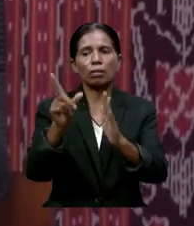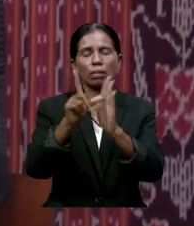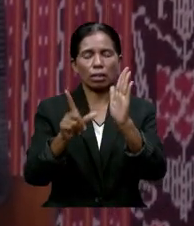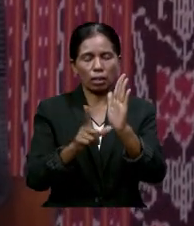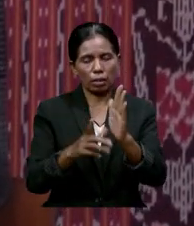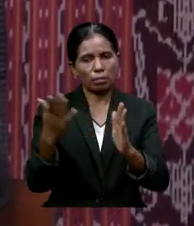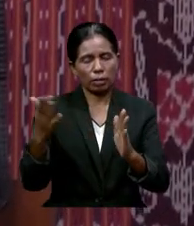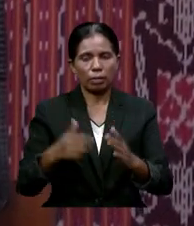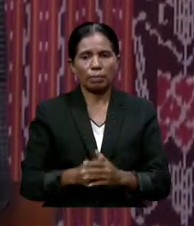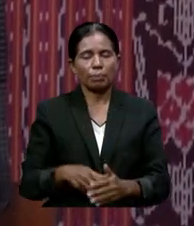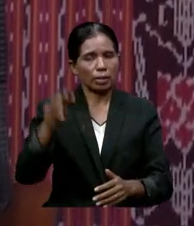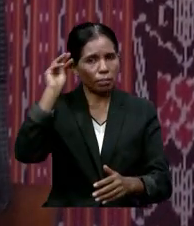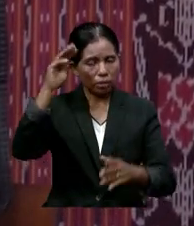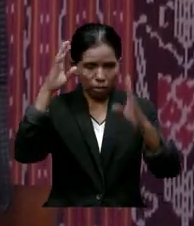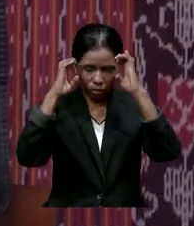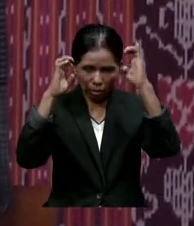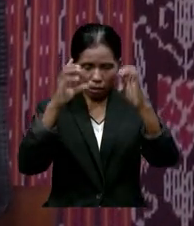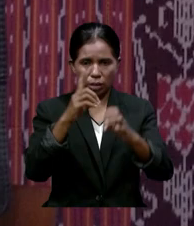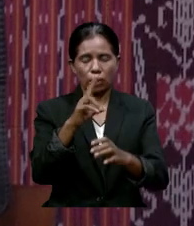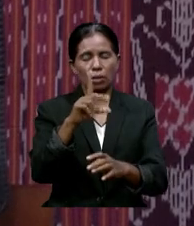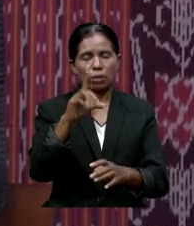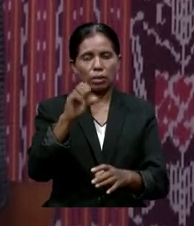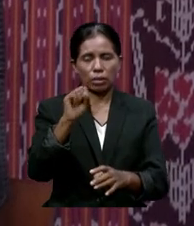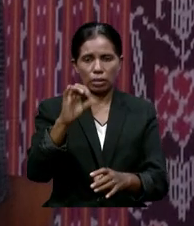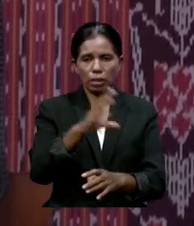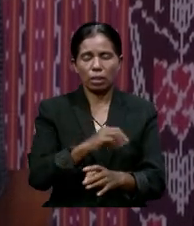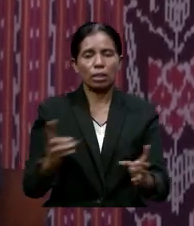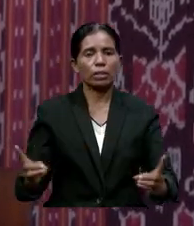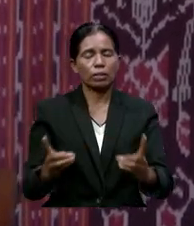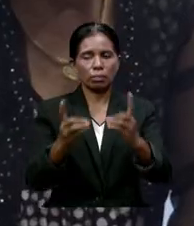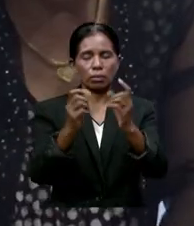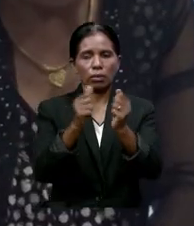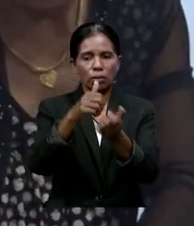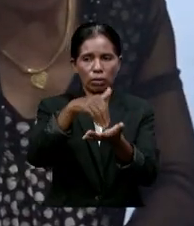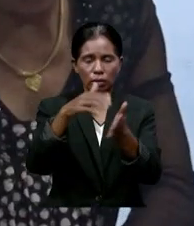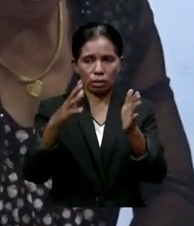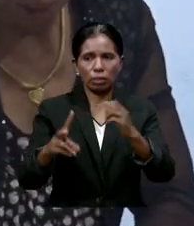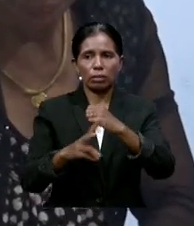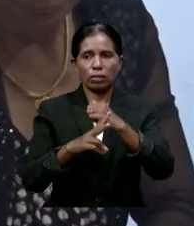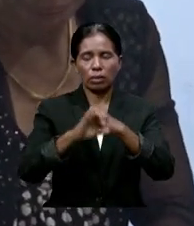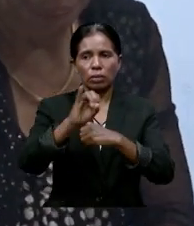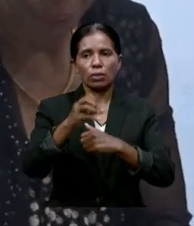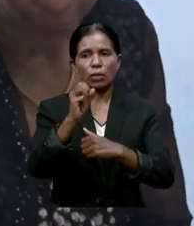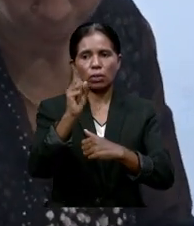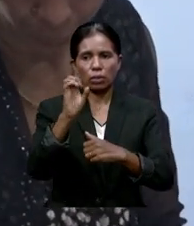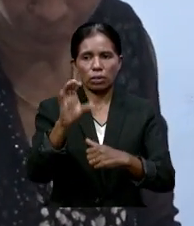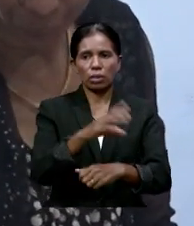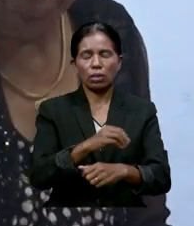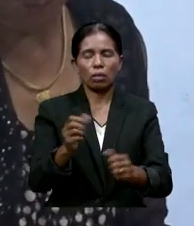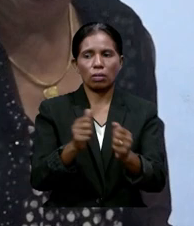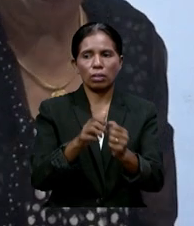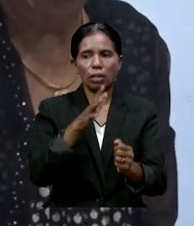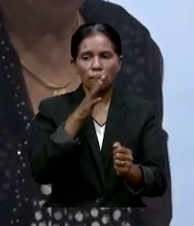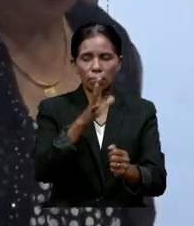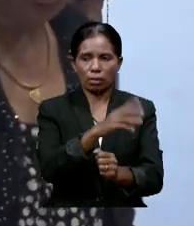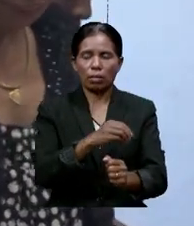vigora. Ministra da Educação, Dulce de Jesus Soares, atou questão, né? A foi na sorumalo o estudante vítima José López Guzmão, onde inan Olga